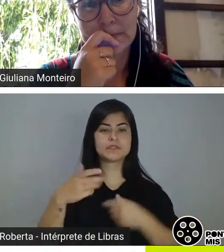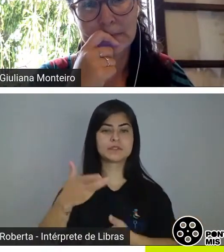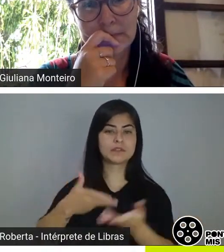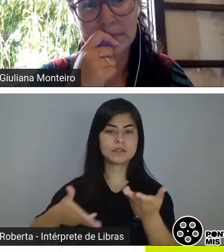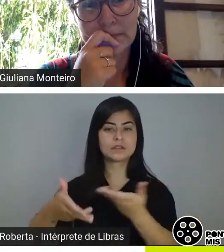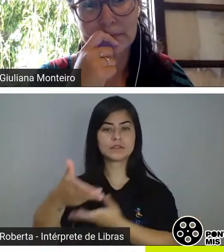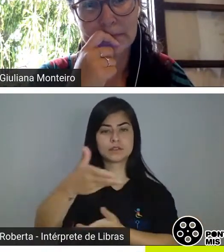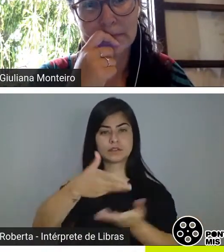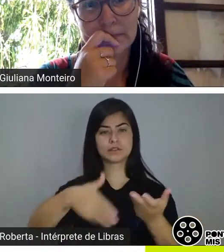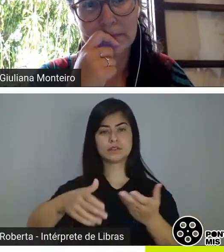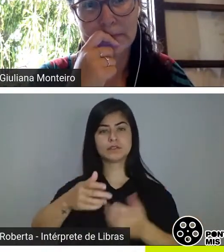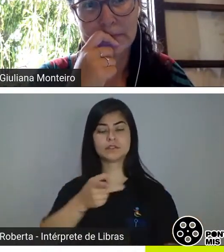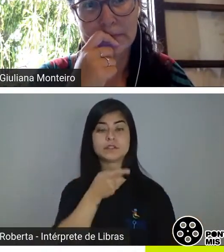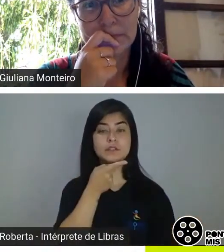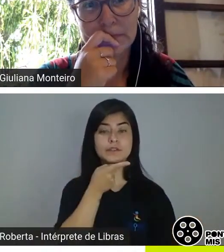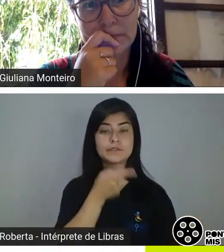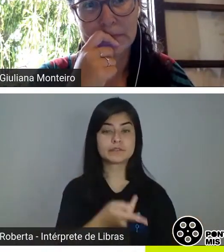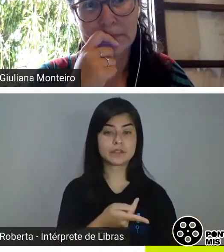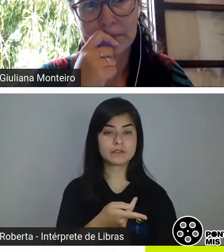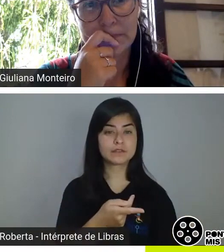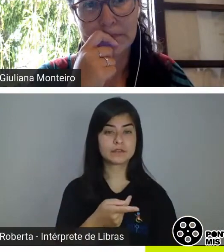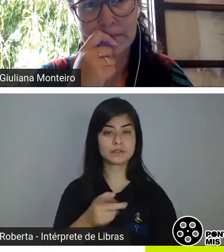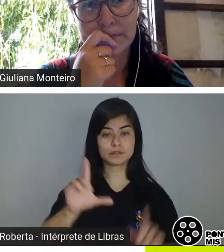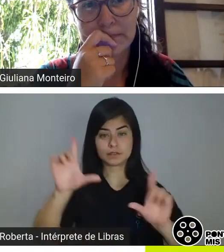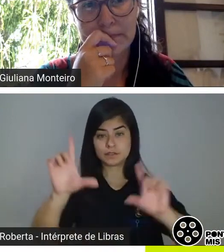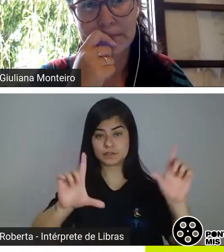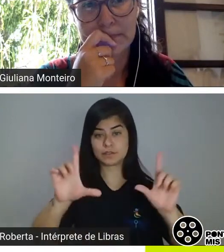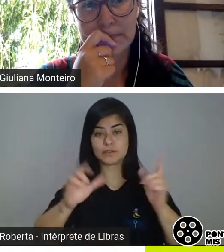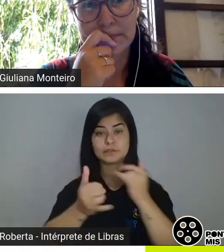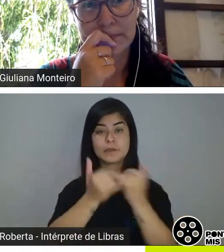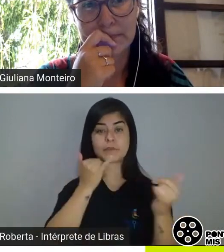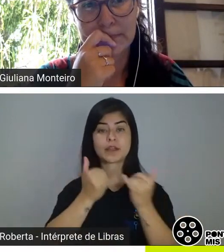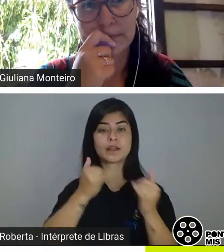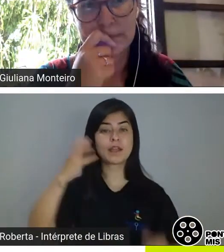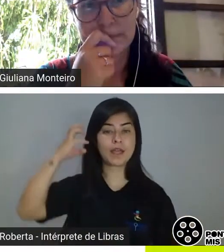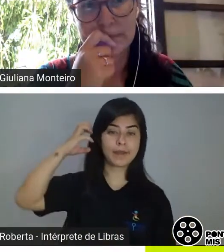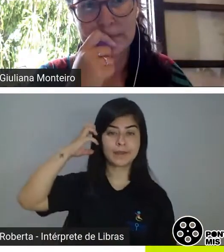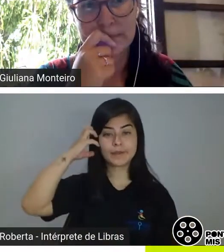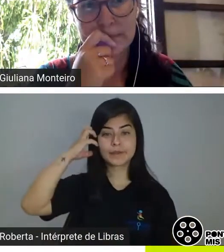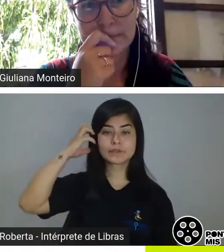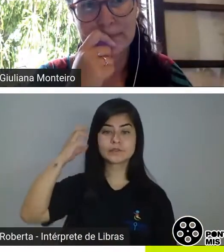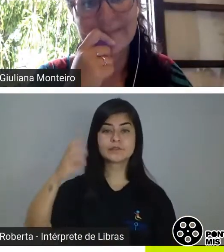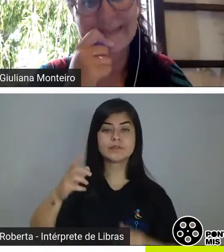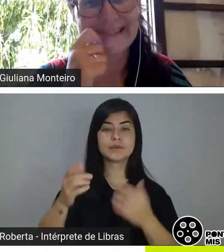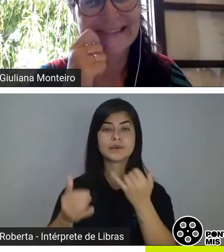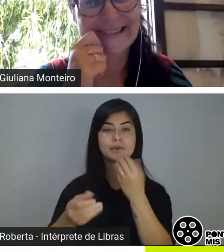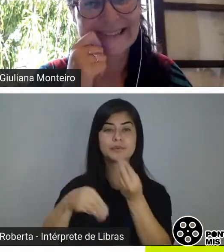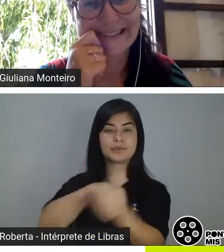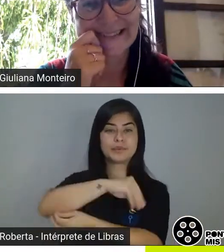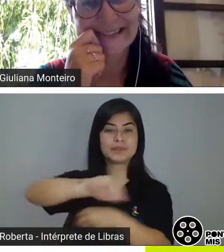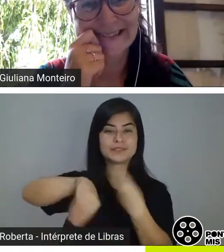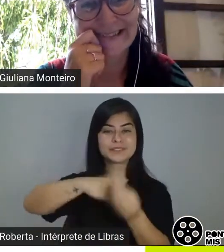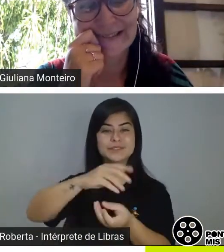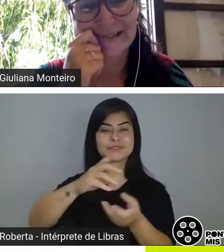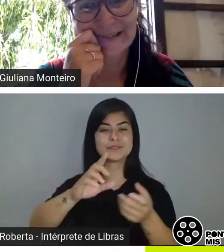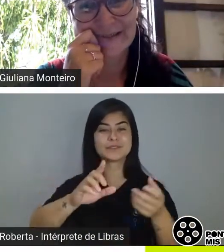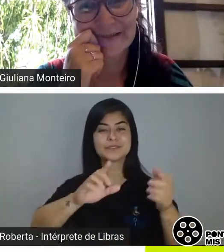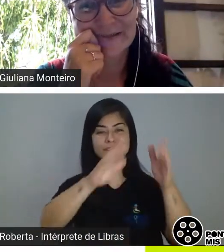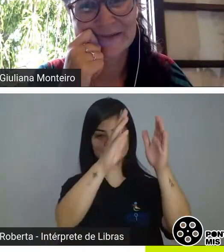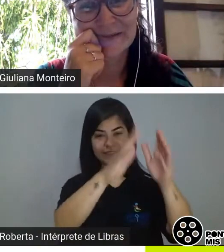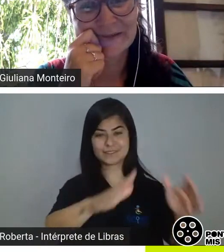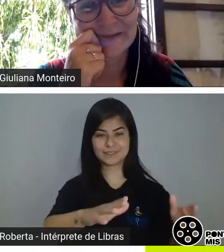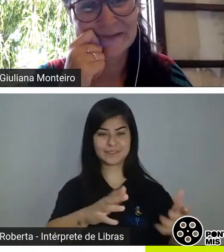constante da fala, né? A televisão é quase um rádio misturado com uma lareira, é uma coisa para a qual tu olha e